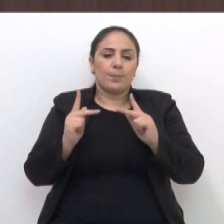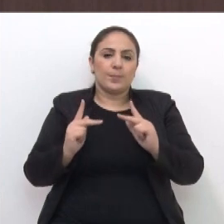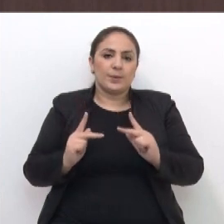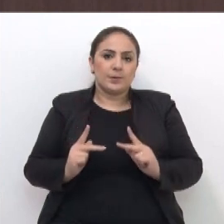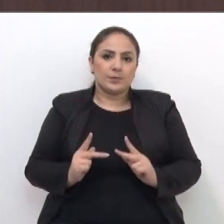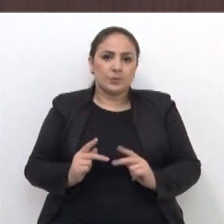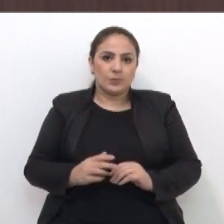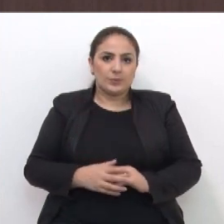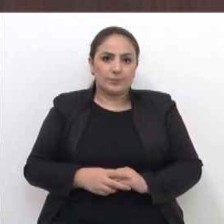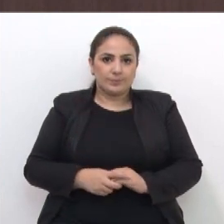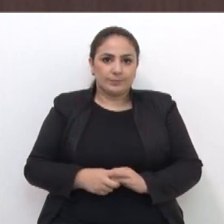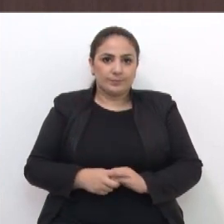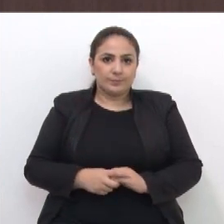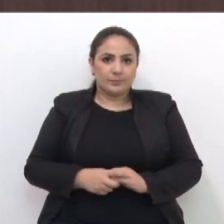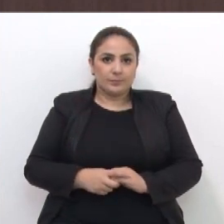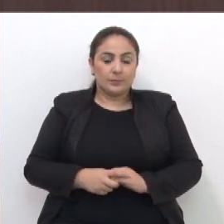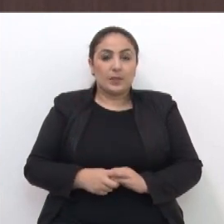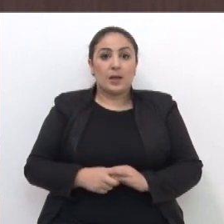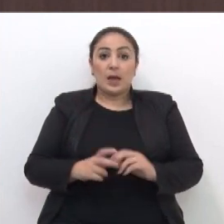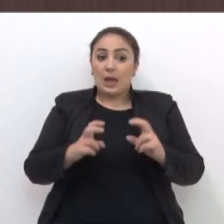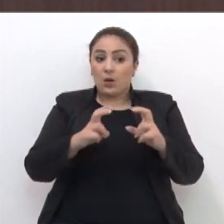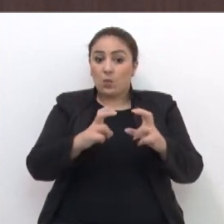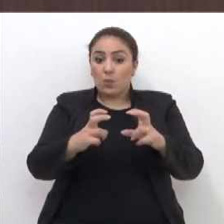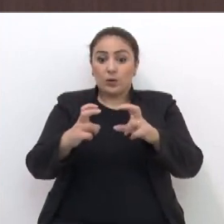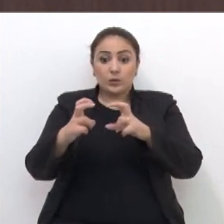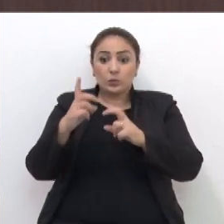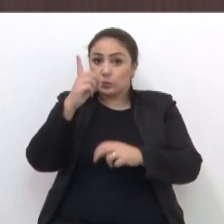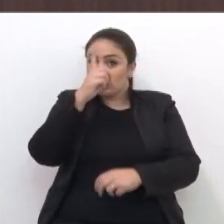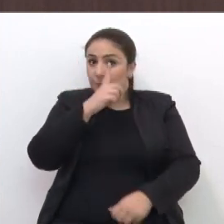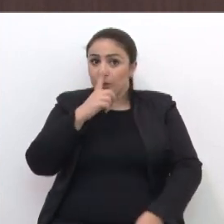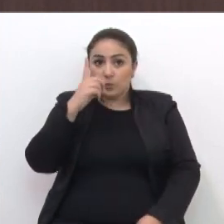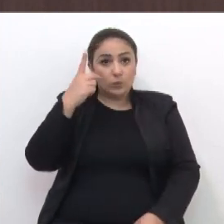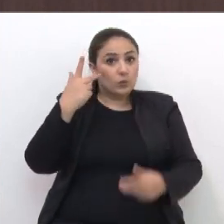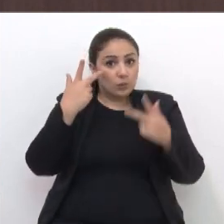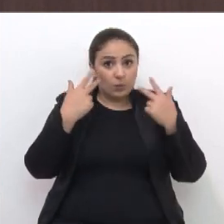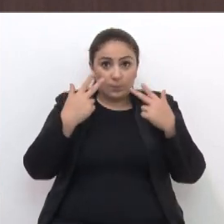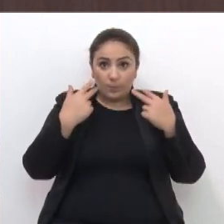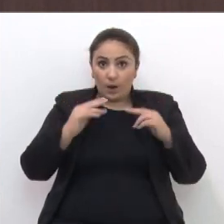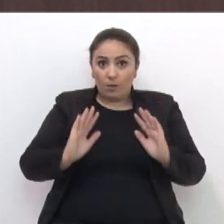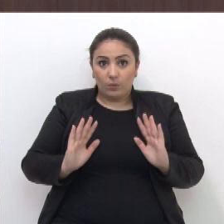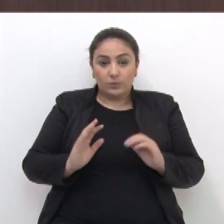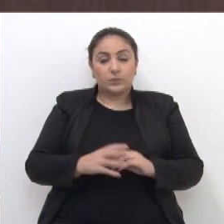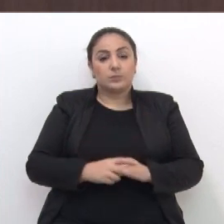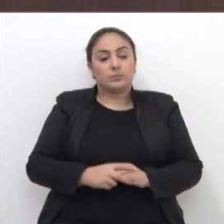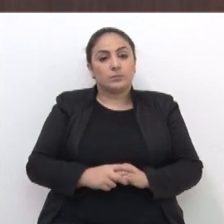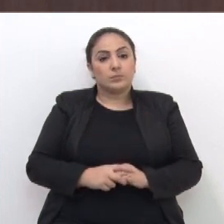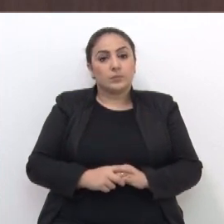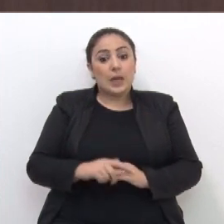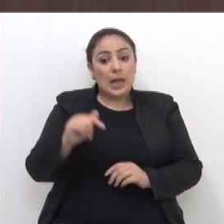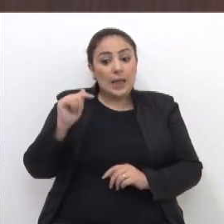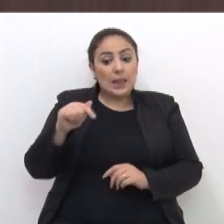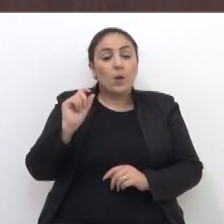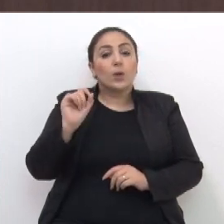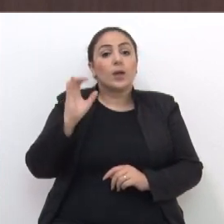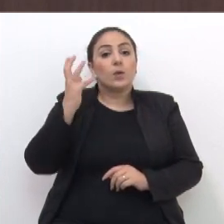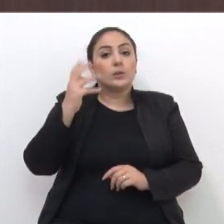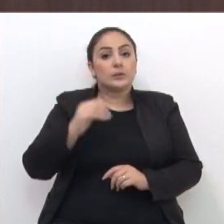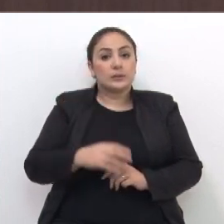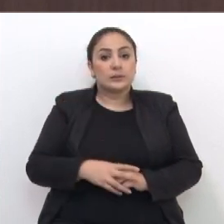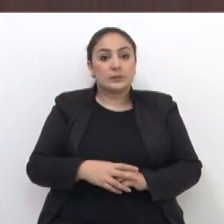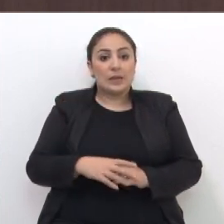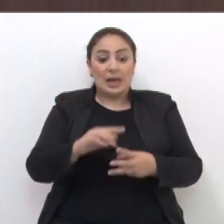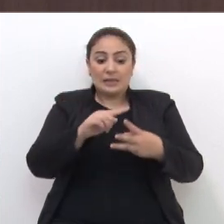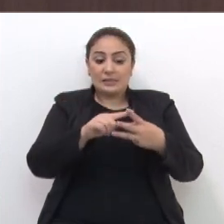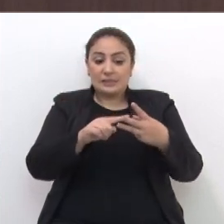certo? As linhas num domingo normal, certo? E lá, os ônibus